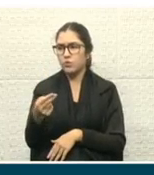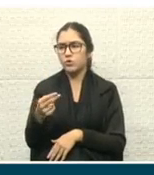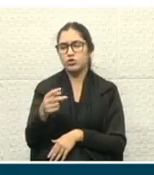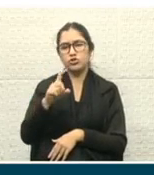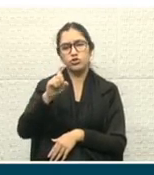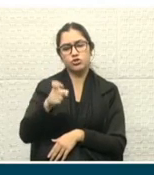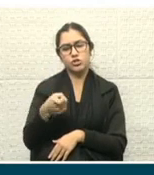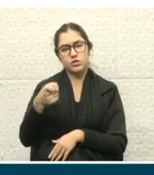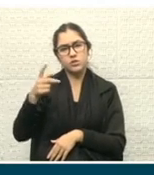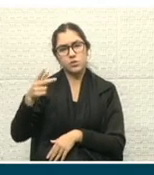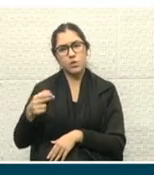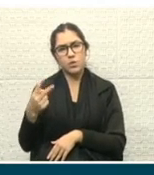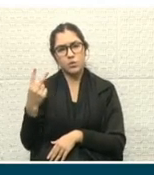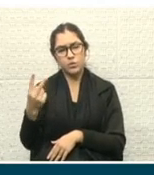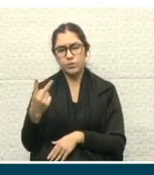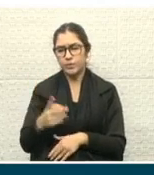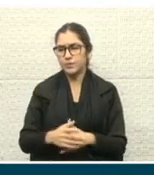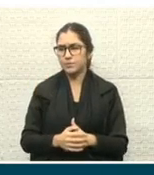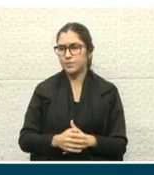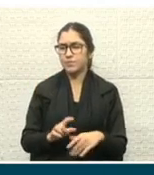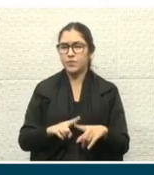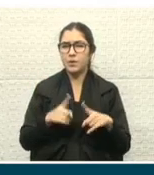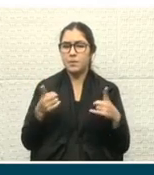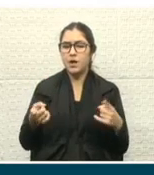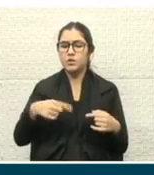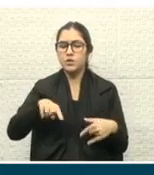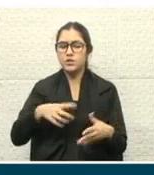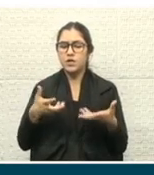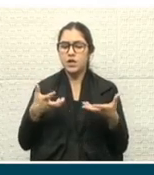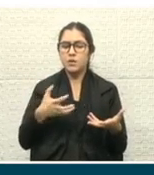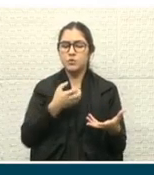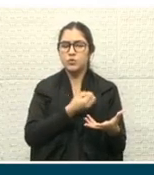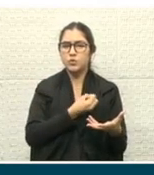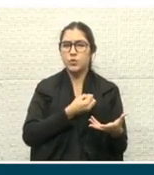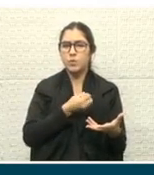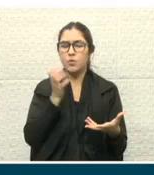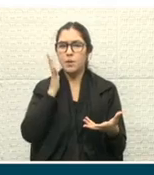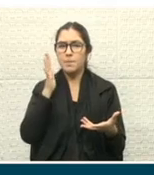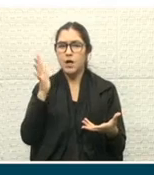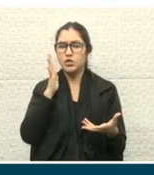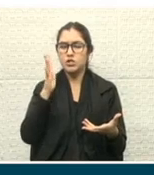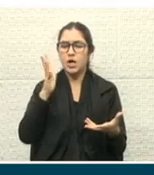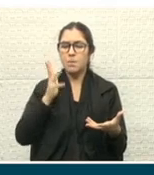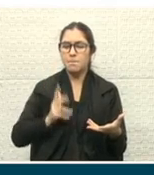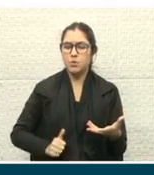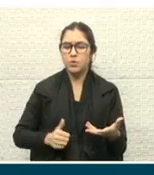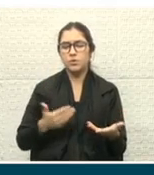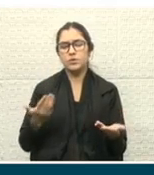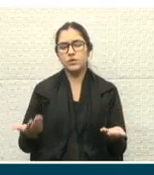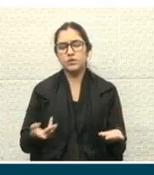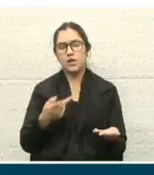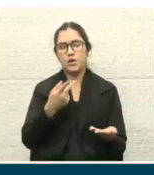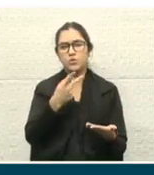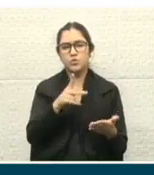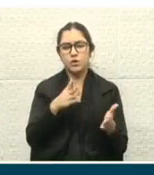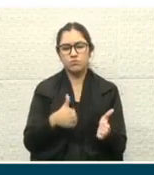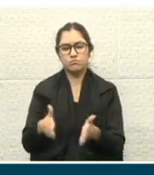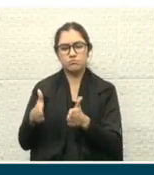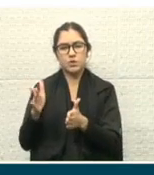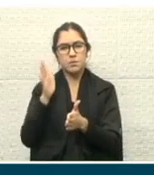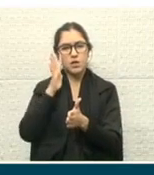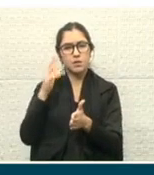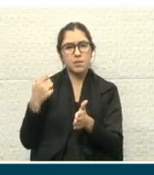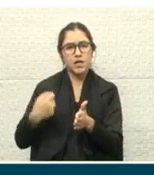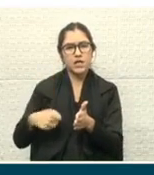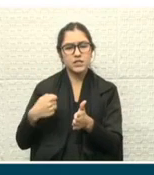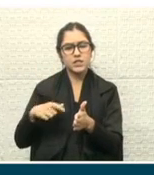x igual a 2. Só que nós queremos um número imaginário puro. Logo, a sua parte imaginária